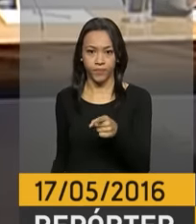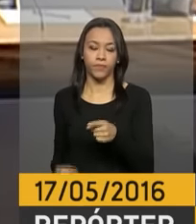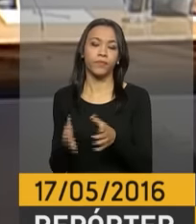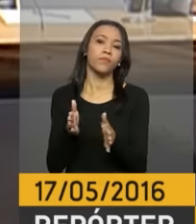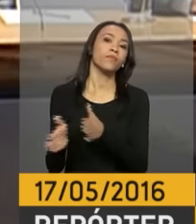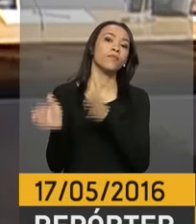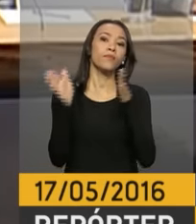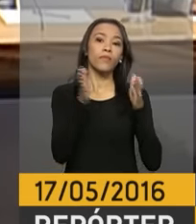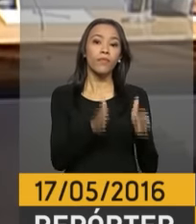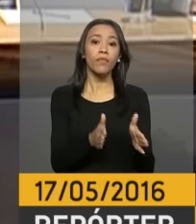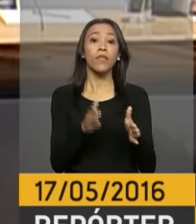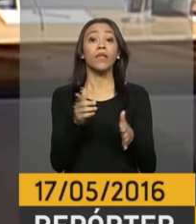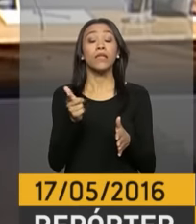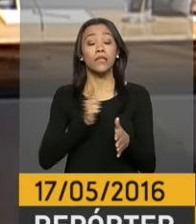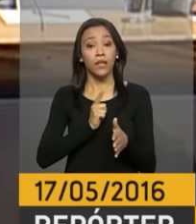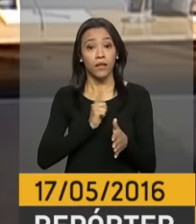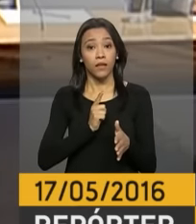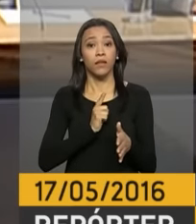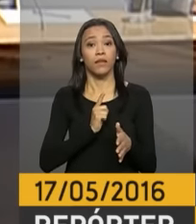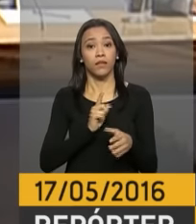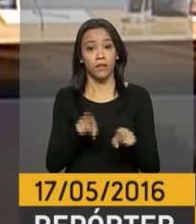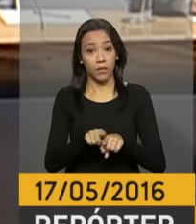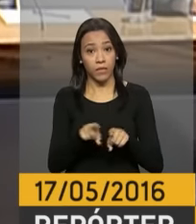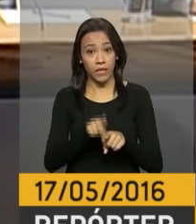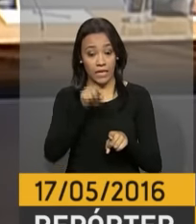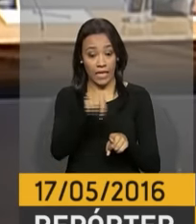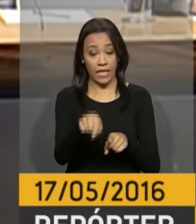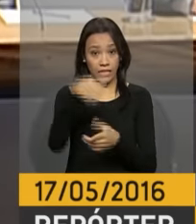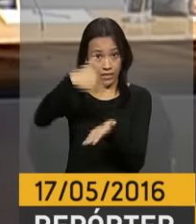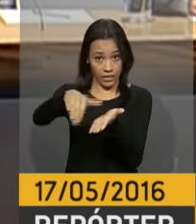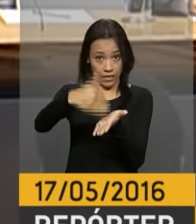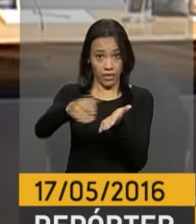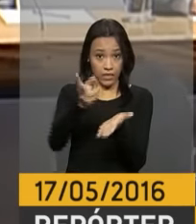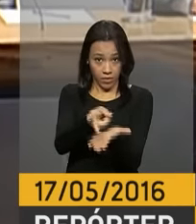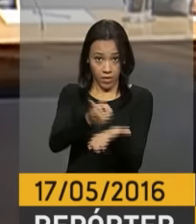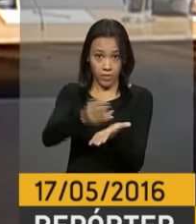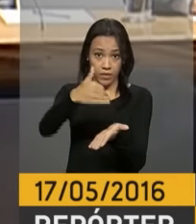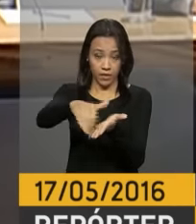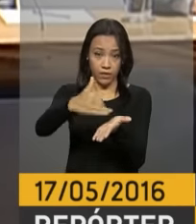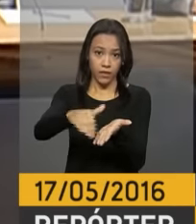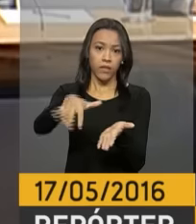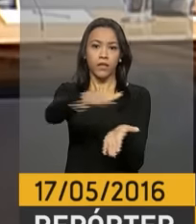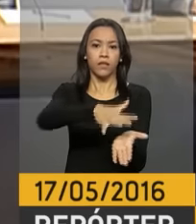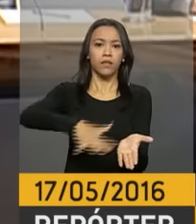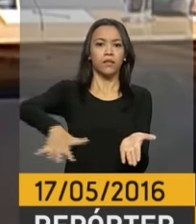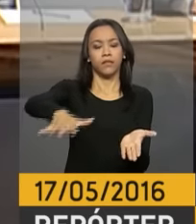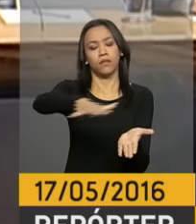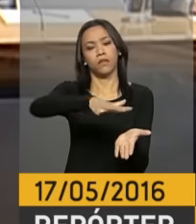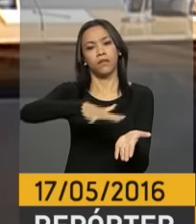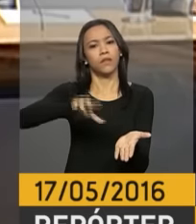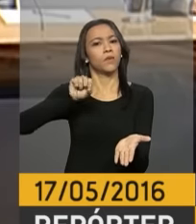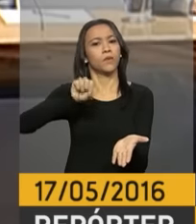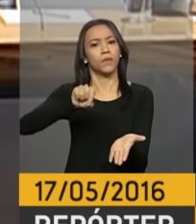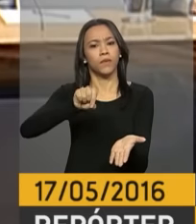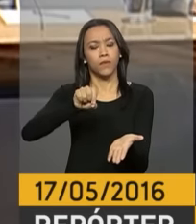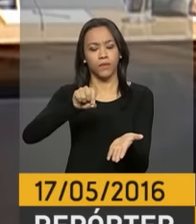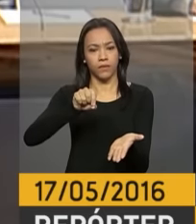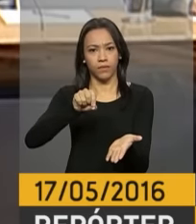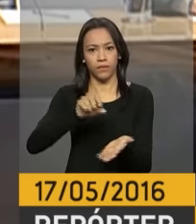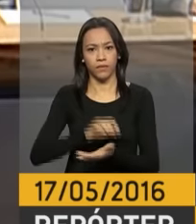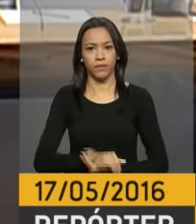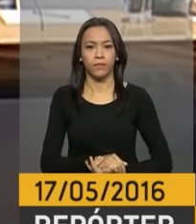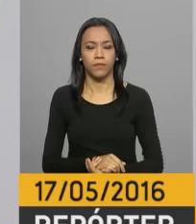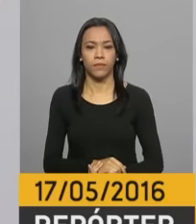Temos também a atividade desta secretaria na área de